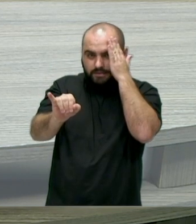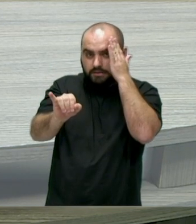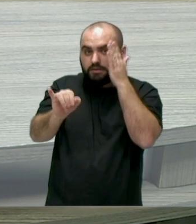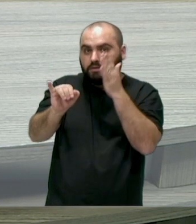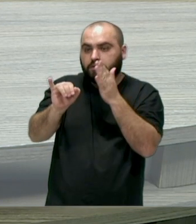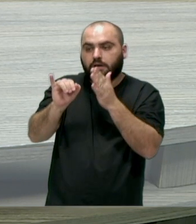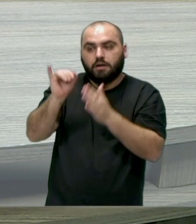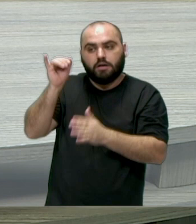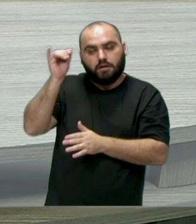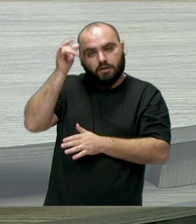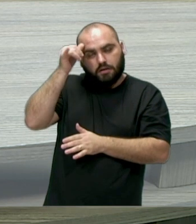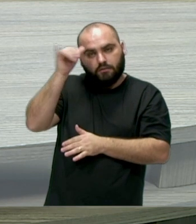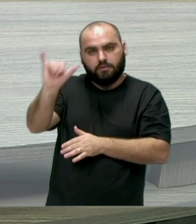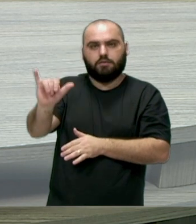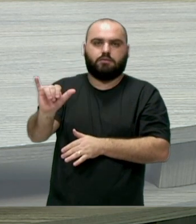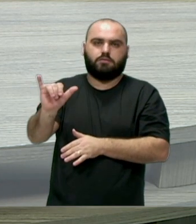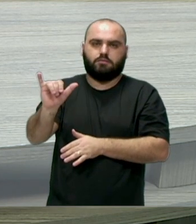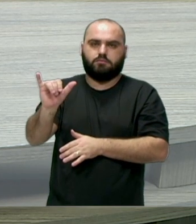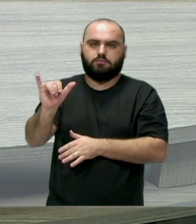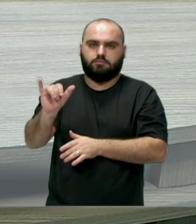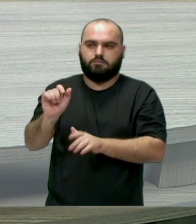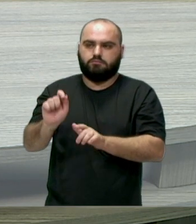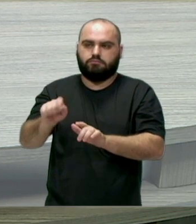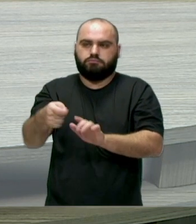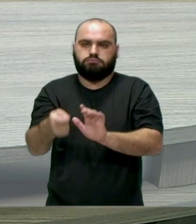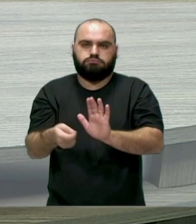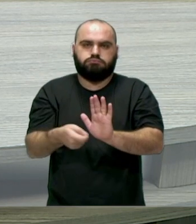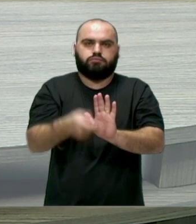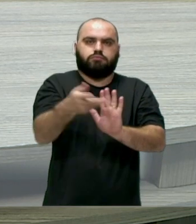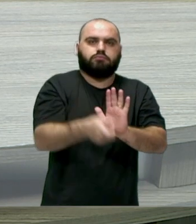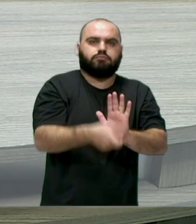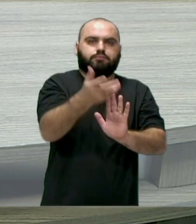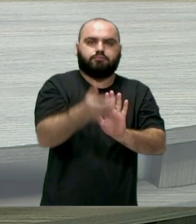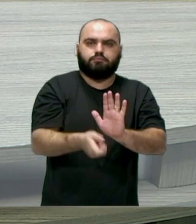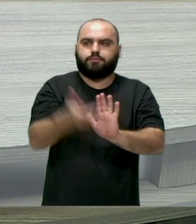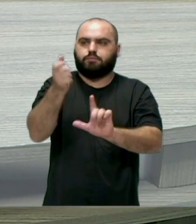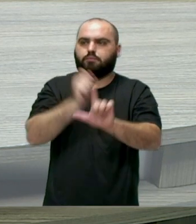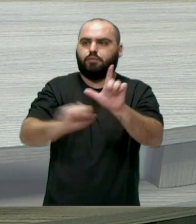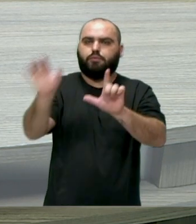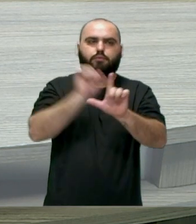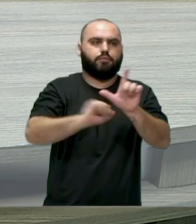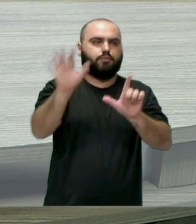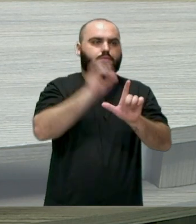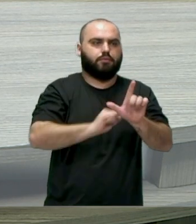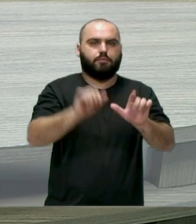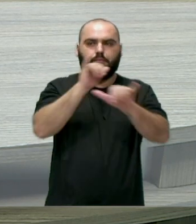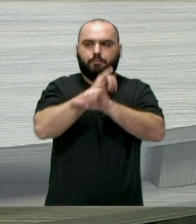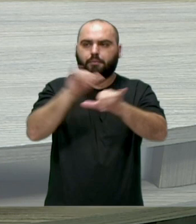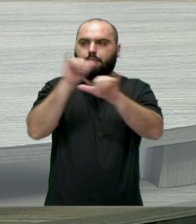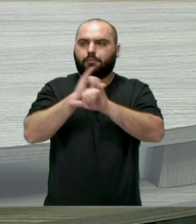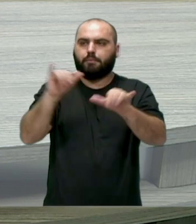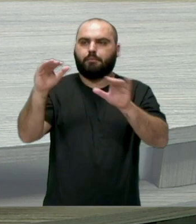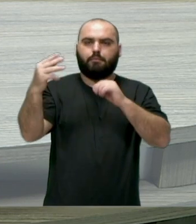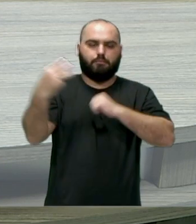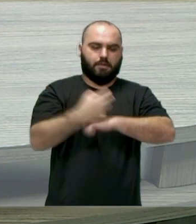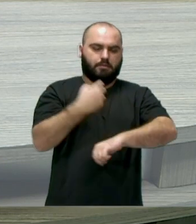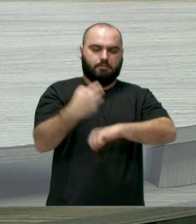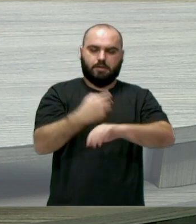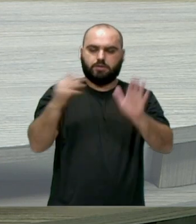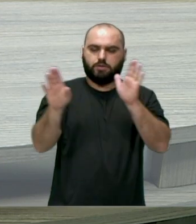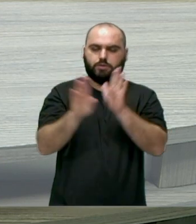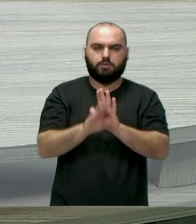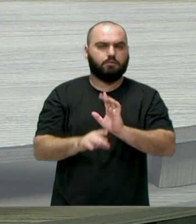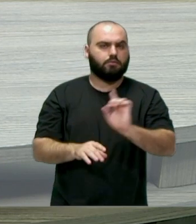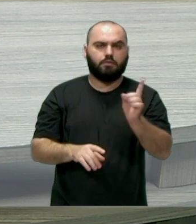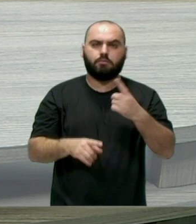impulsionamento automático, né? Aquelas mensagens limitando aqueles encaminhamentos de mensagens, por exemplo, porque a